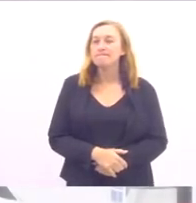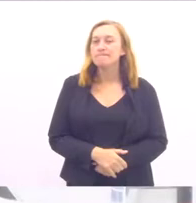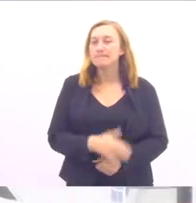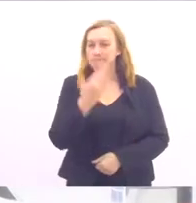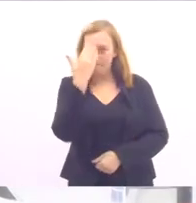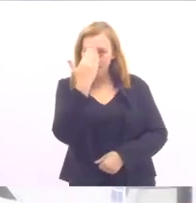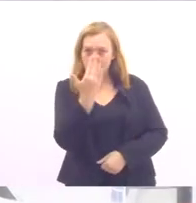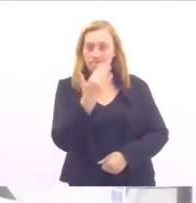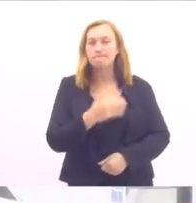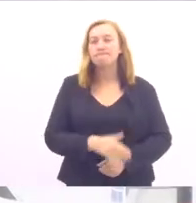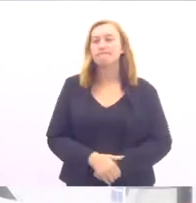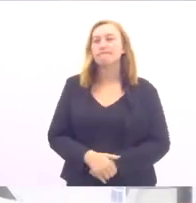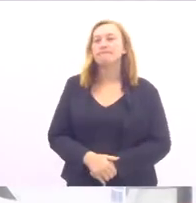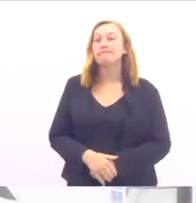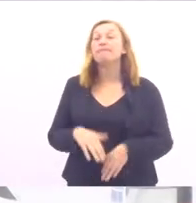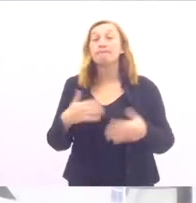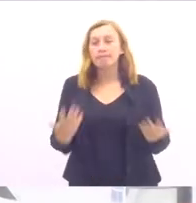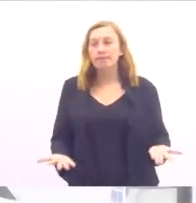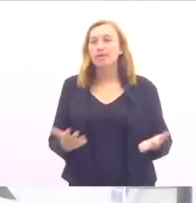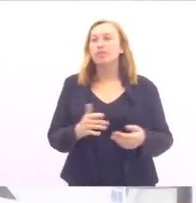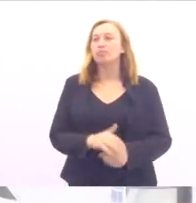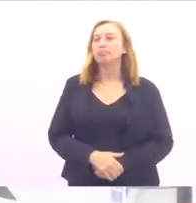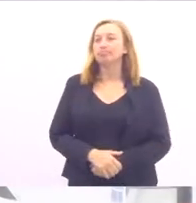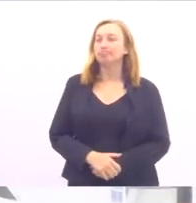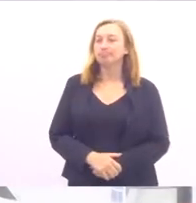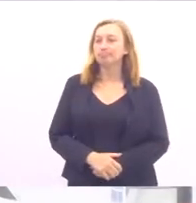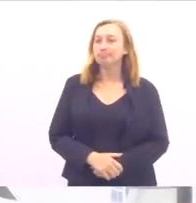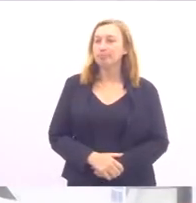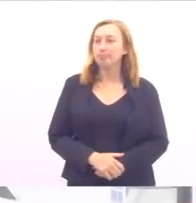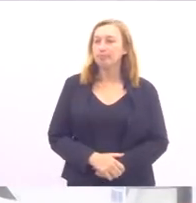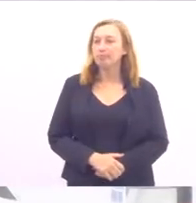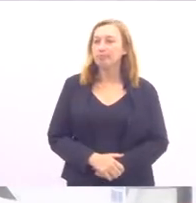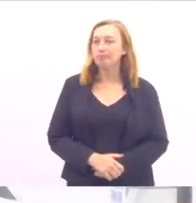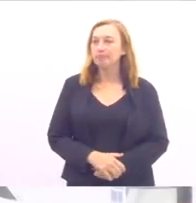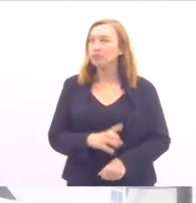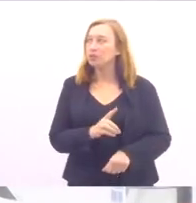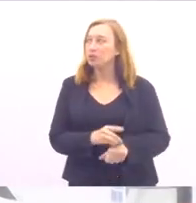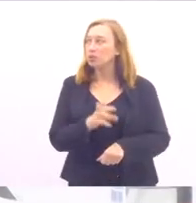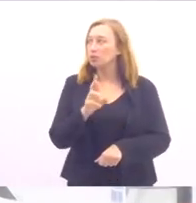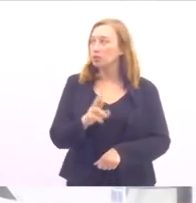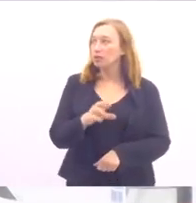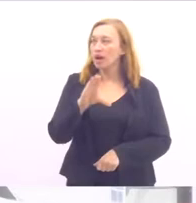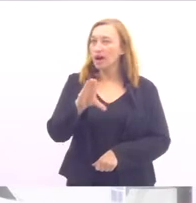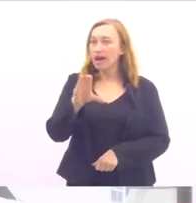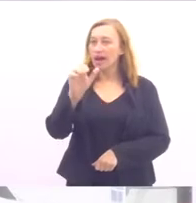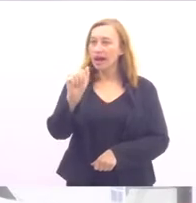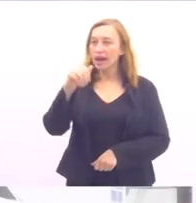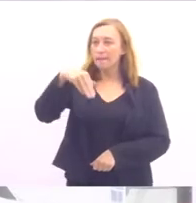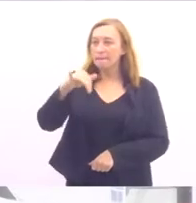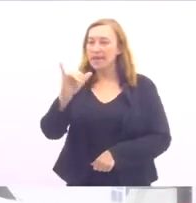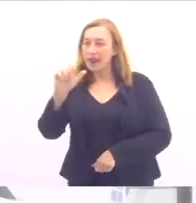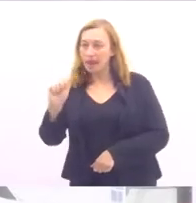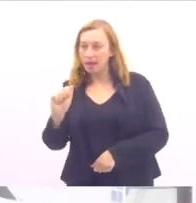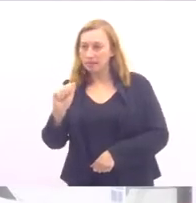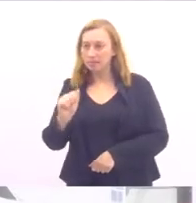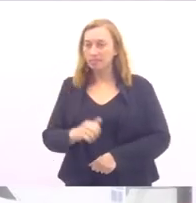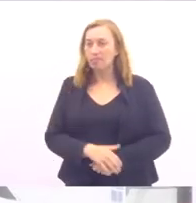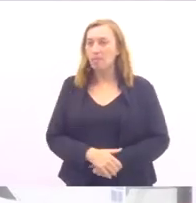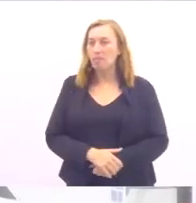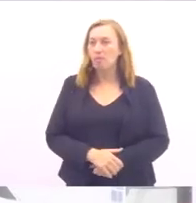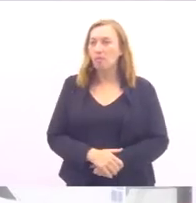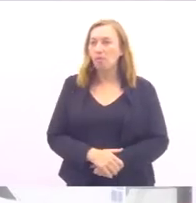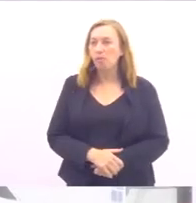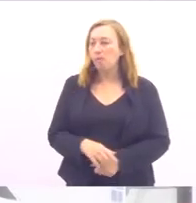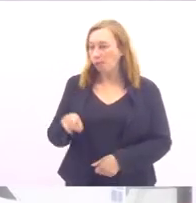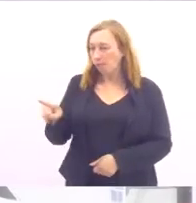Obrigado. Então, a doutora Camila Ignacio está